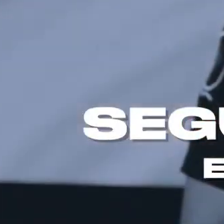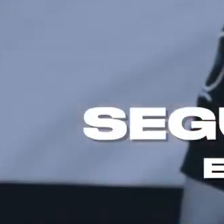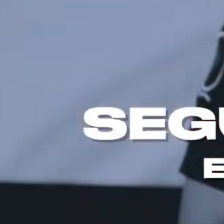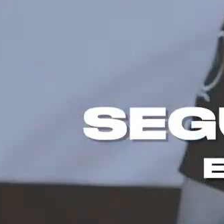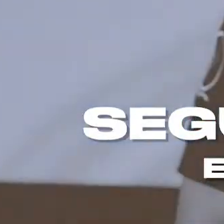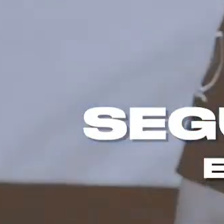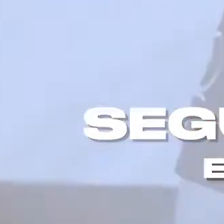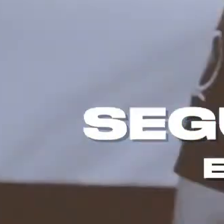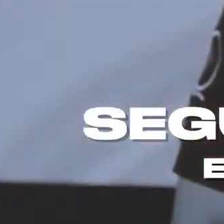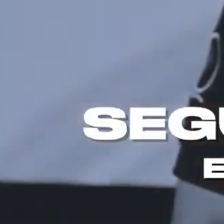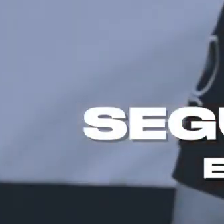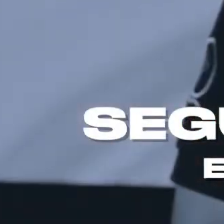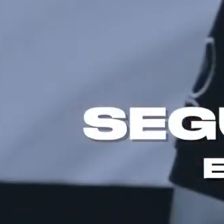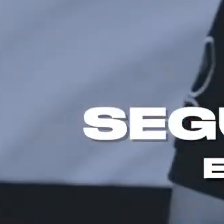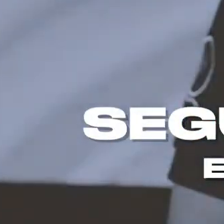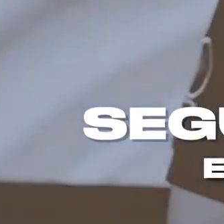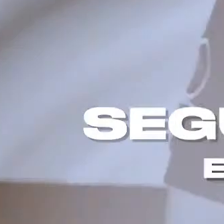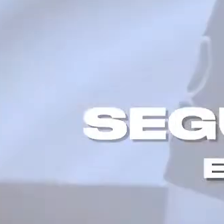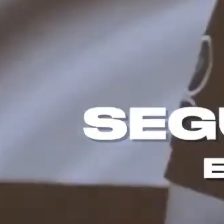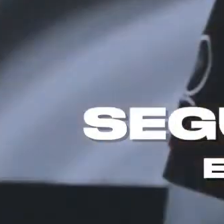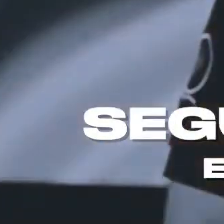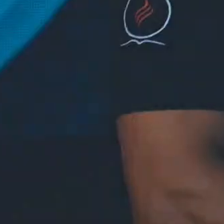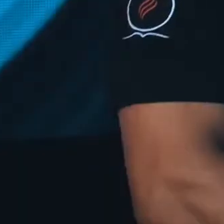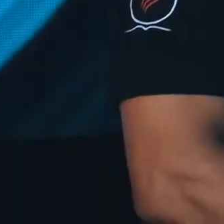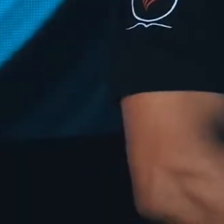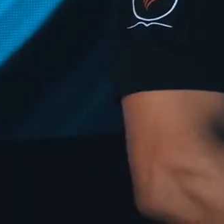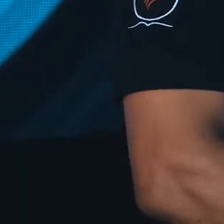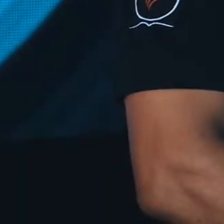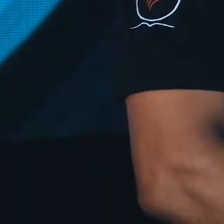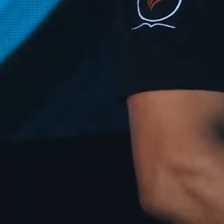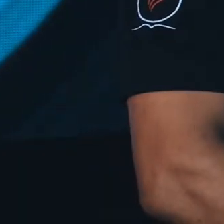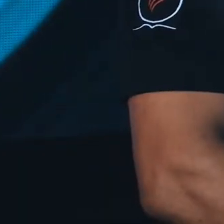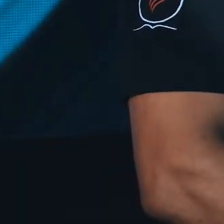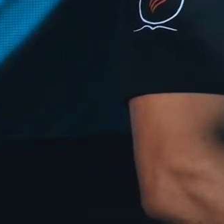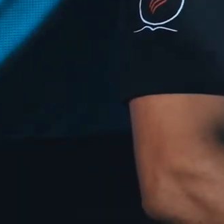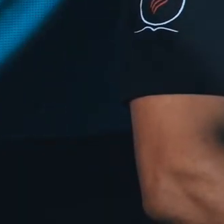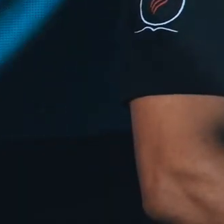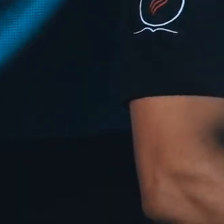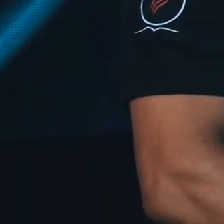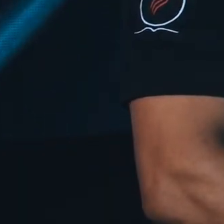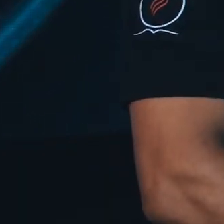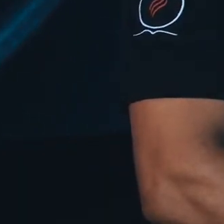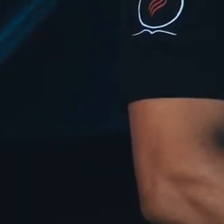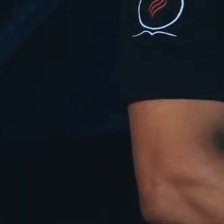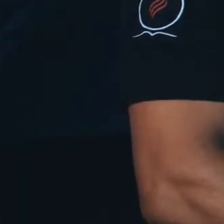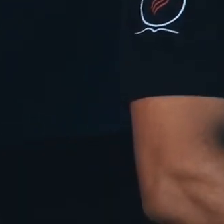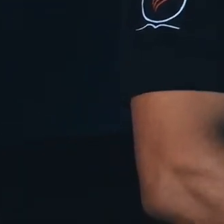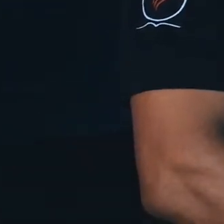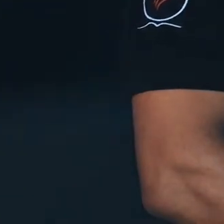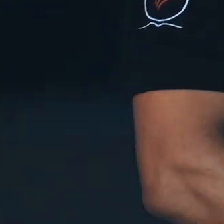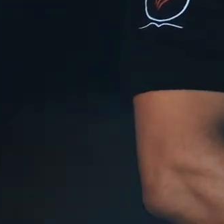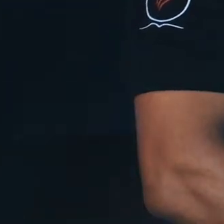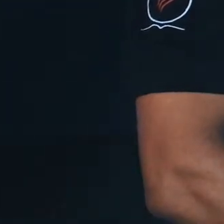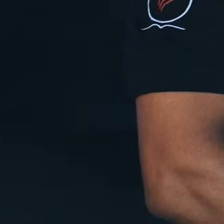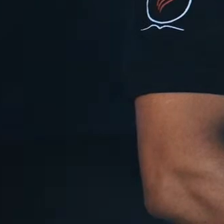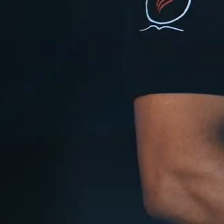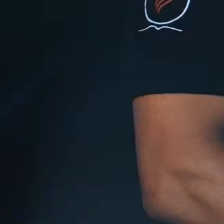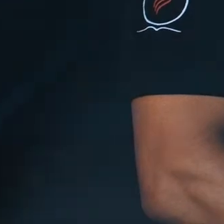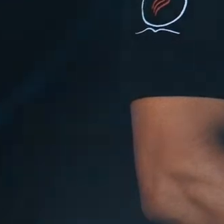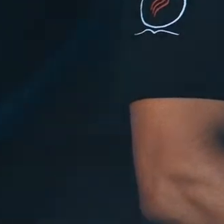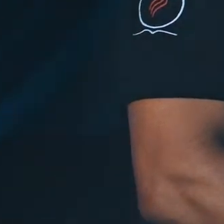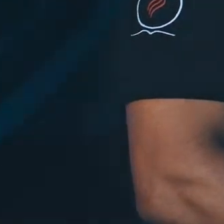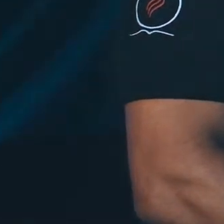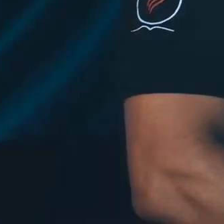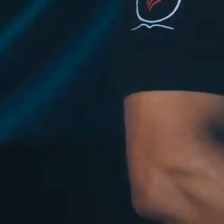direcionada para casais, para edificação da sua casa. Além disso, durante o ano nós temos cursos importantíssimos para a edificação